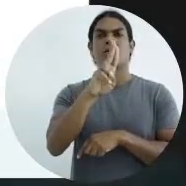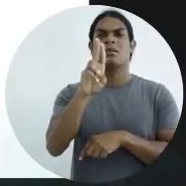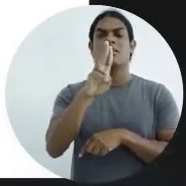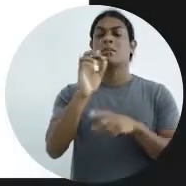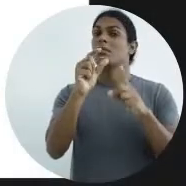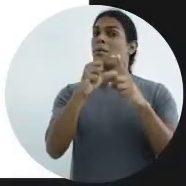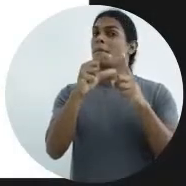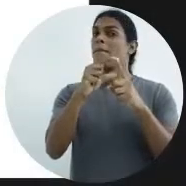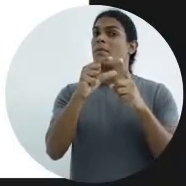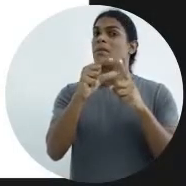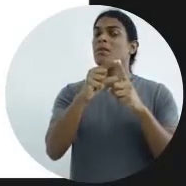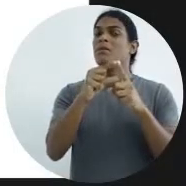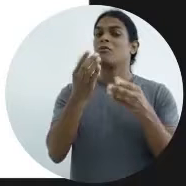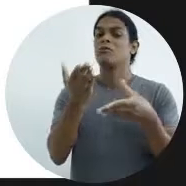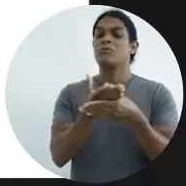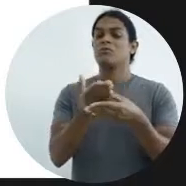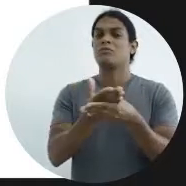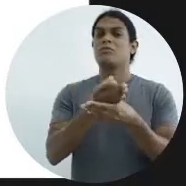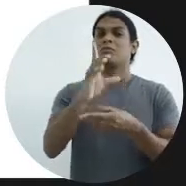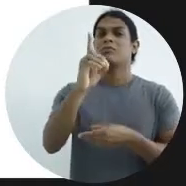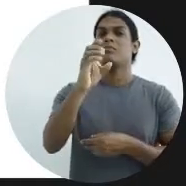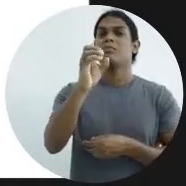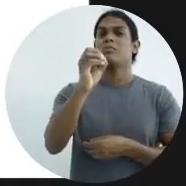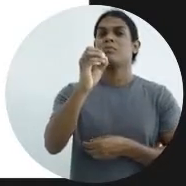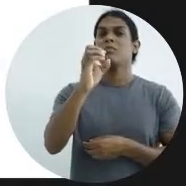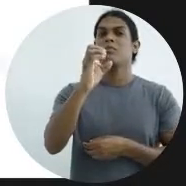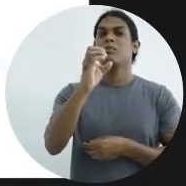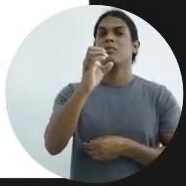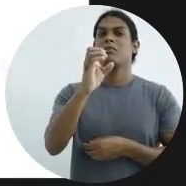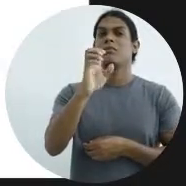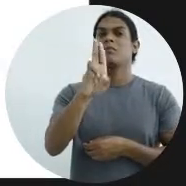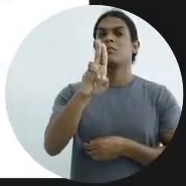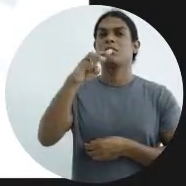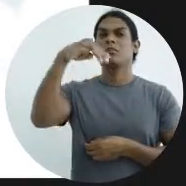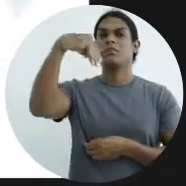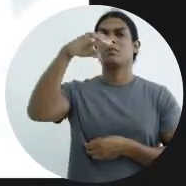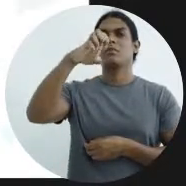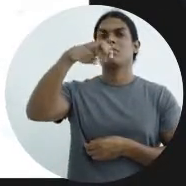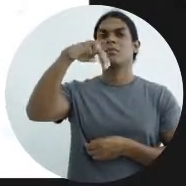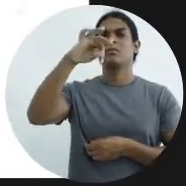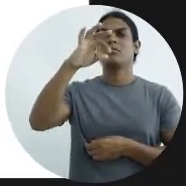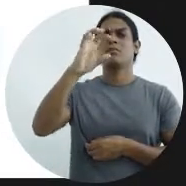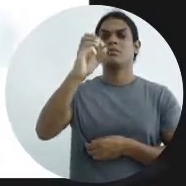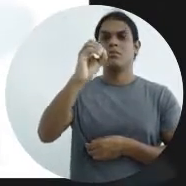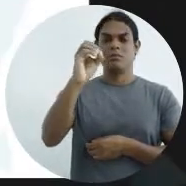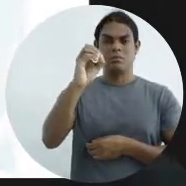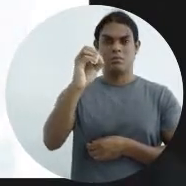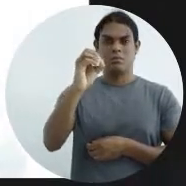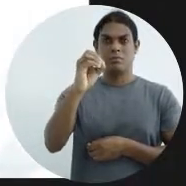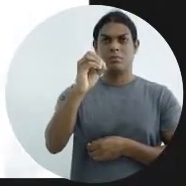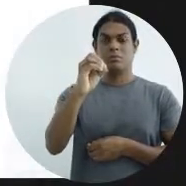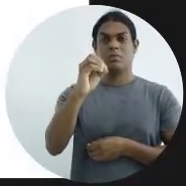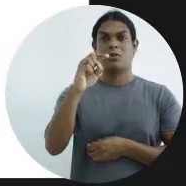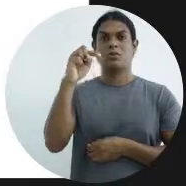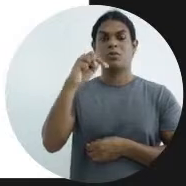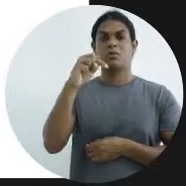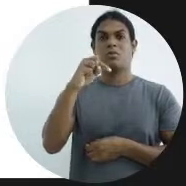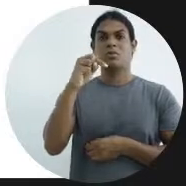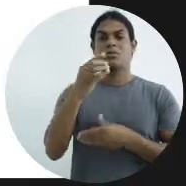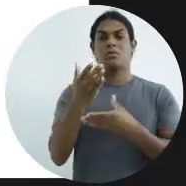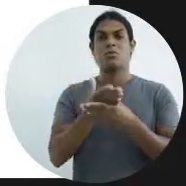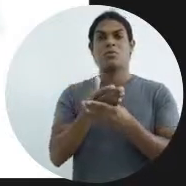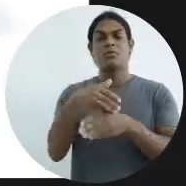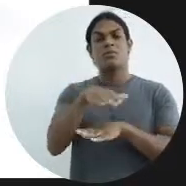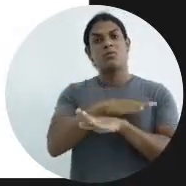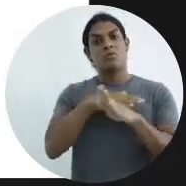gente está selecionando com o cifrão é document, é o documento completo. Quando ele for totalmente lido,